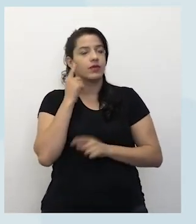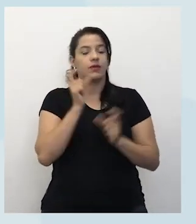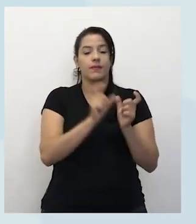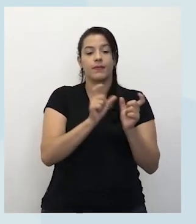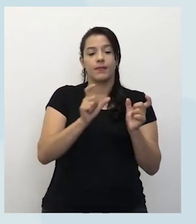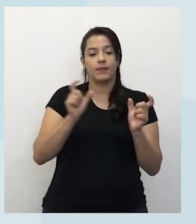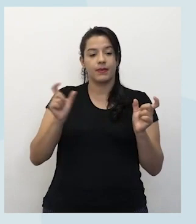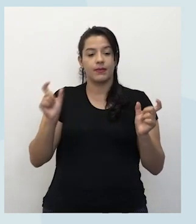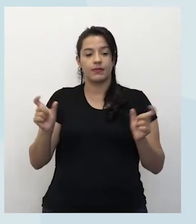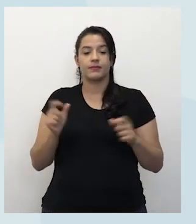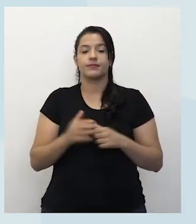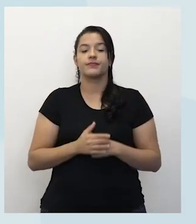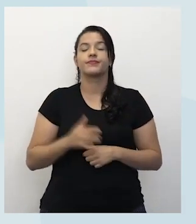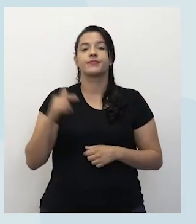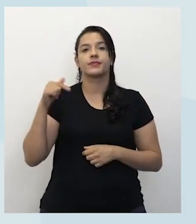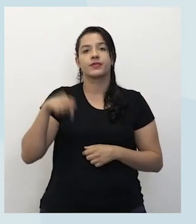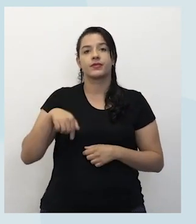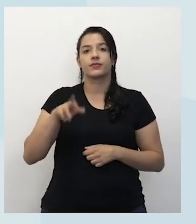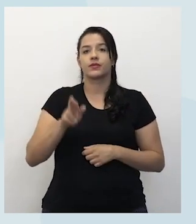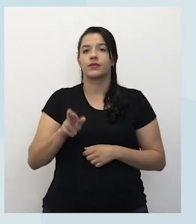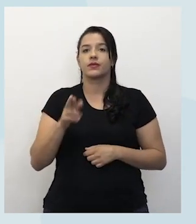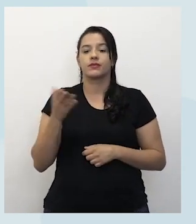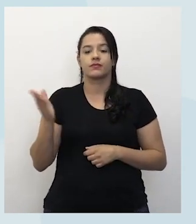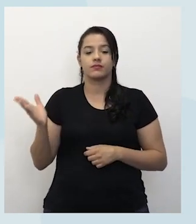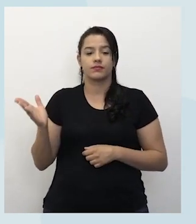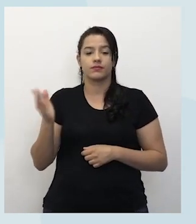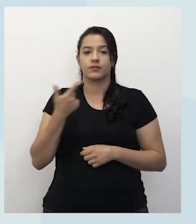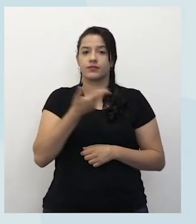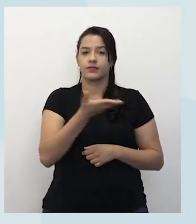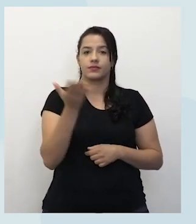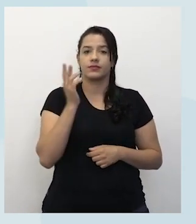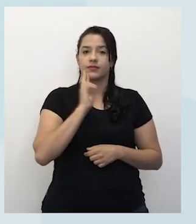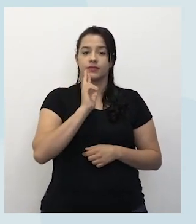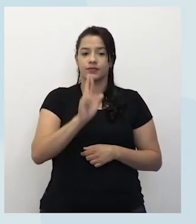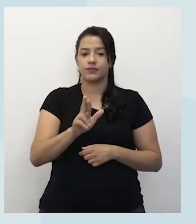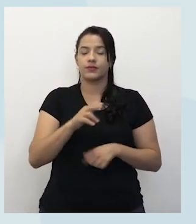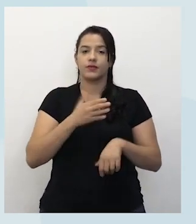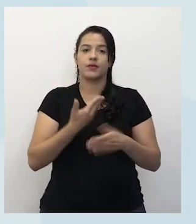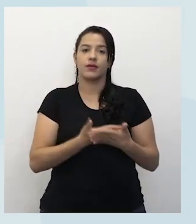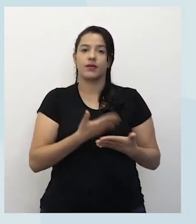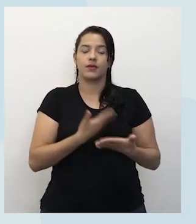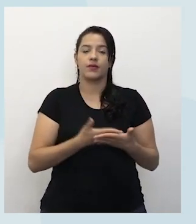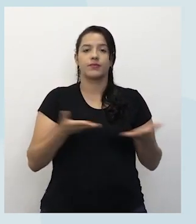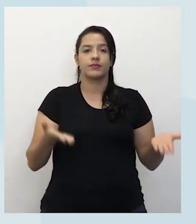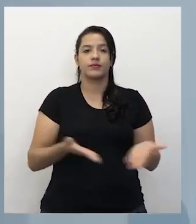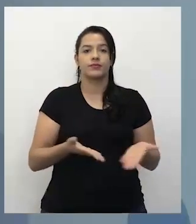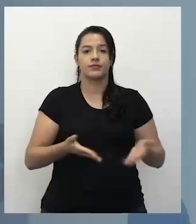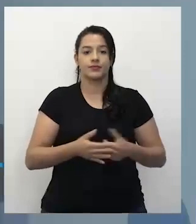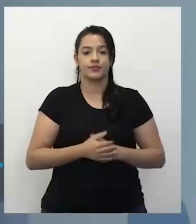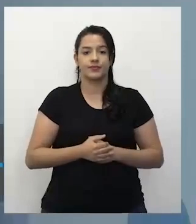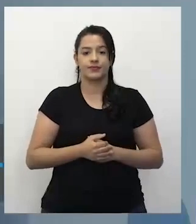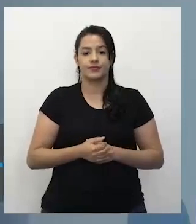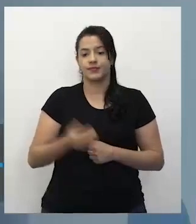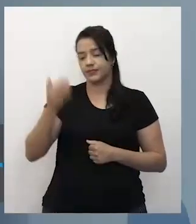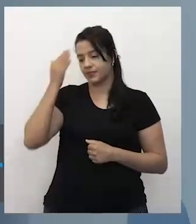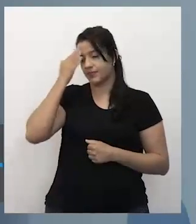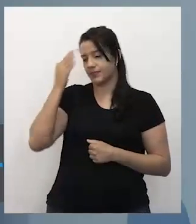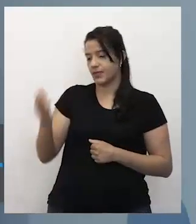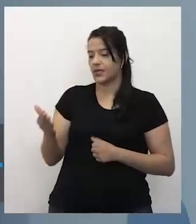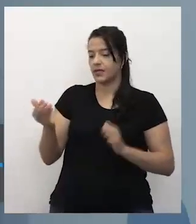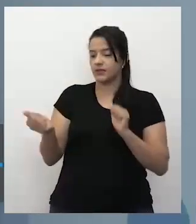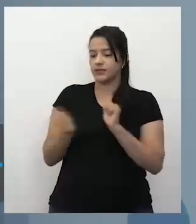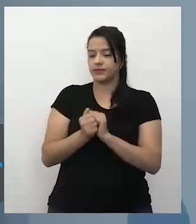letras aí, certo? E aí, deixar para vocês aí responderem a enquete sobre a aula de hoje. Thank you very much,